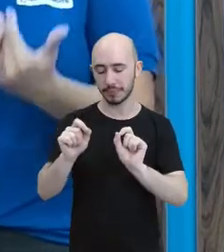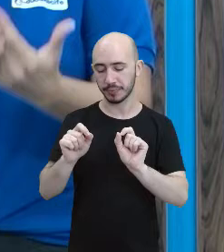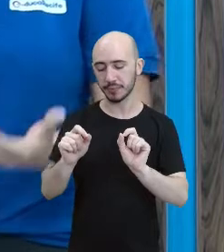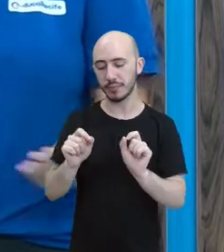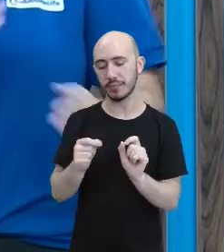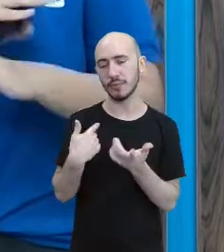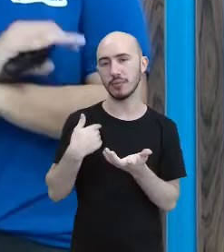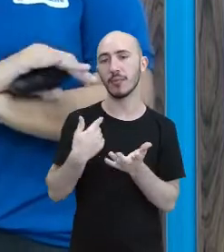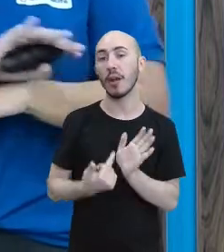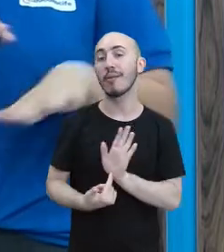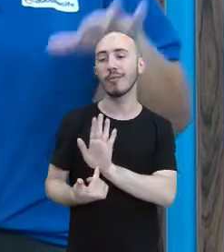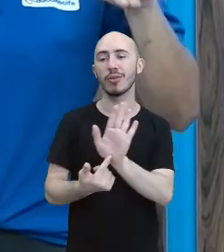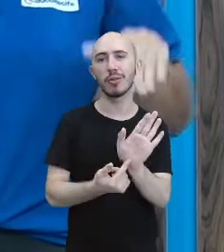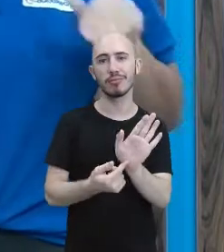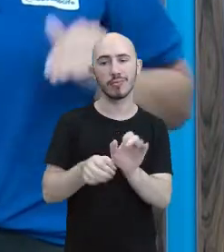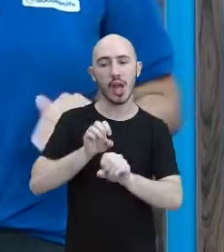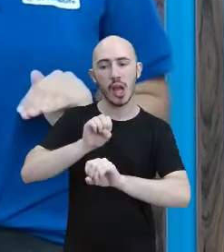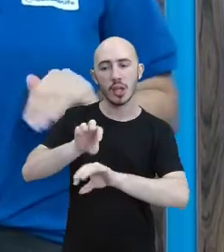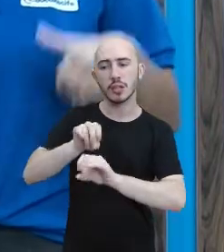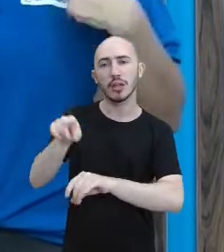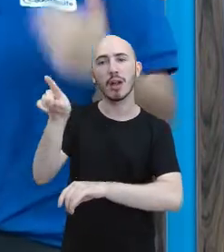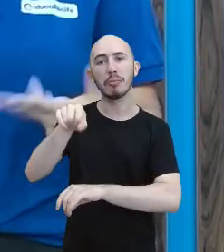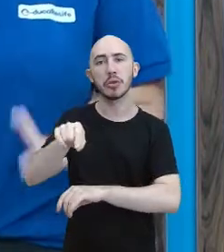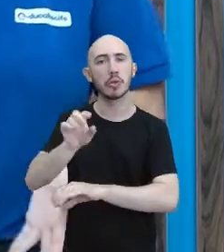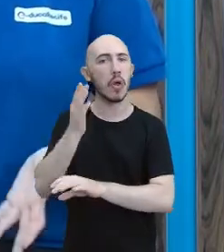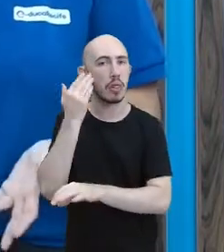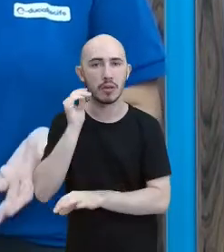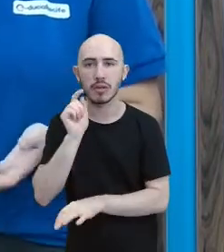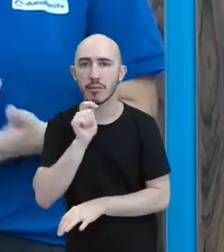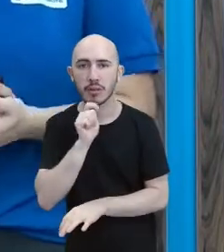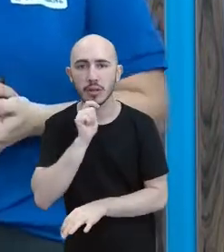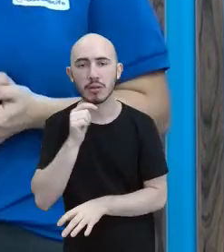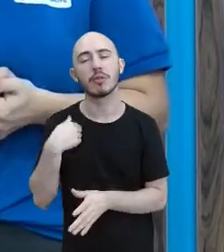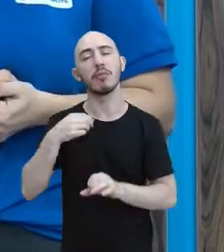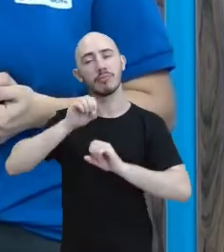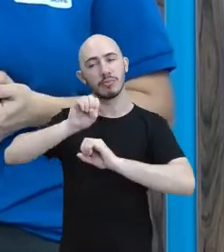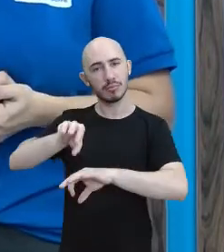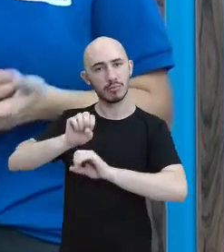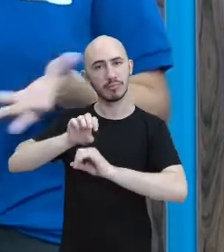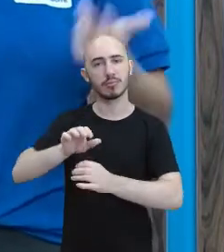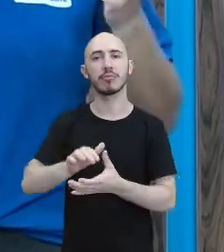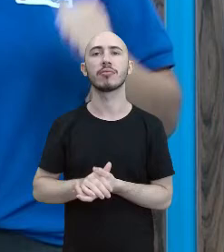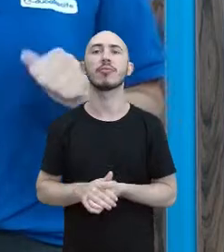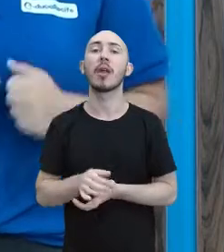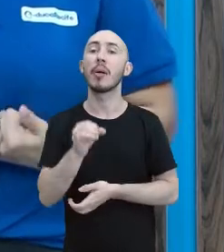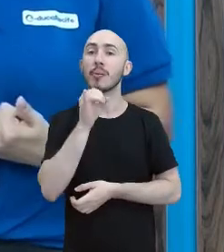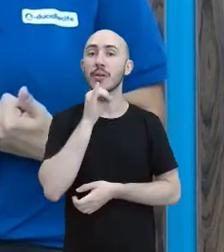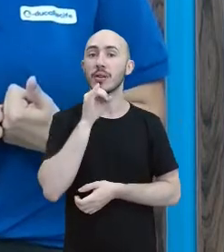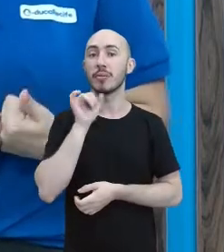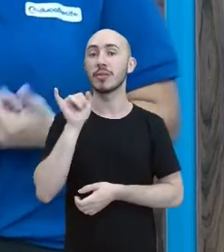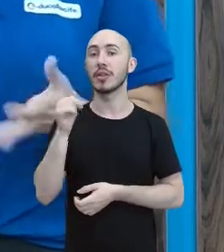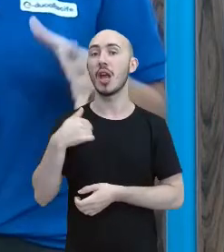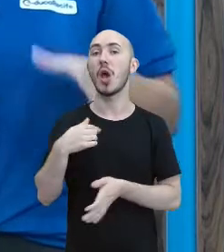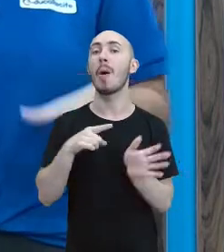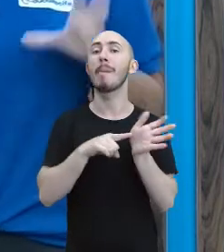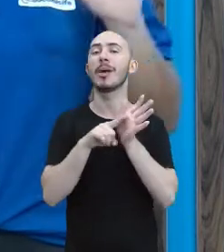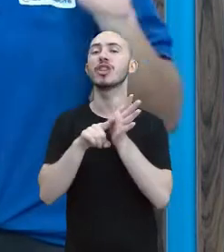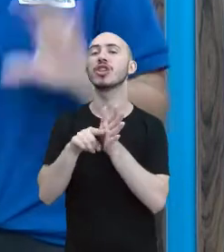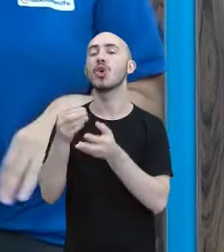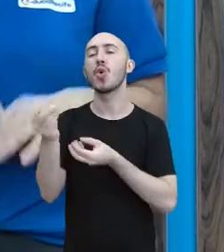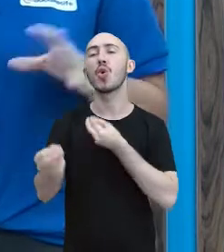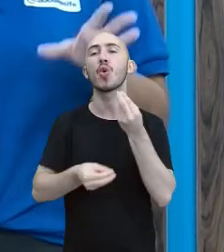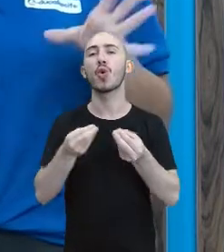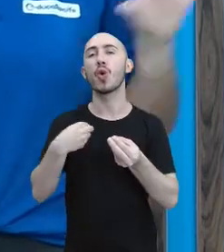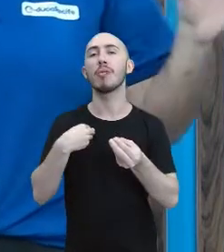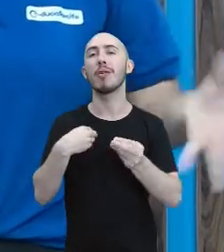dotar aquele que não tem o conhecimento de conhecimento. Por exemplo, se eu pesquiso como fazer